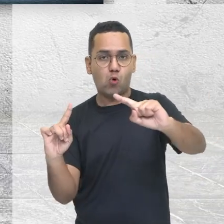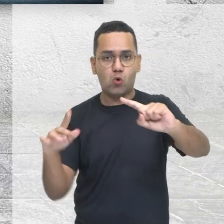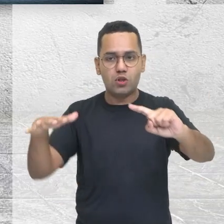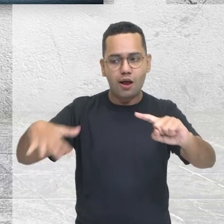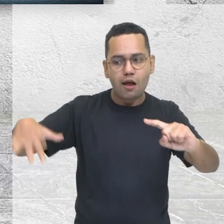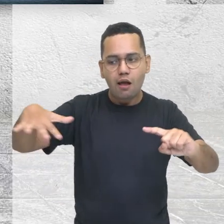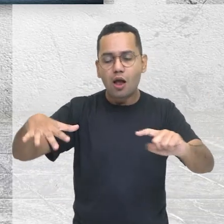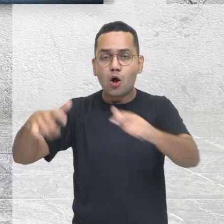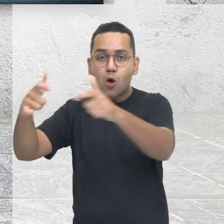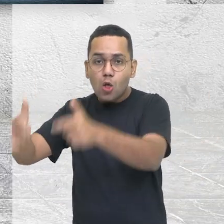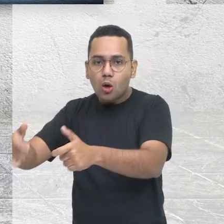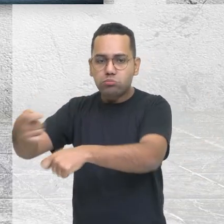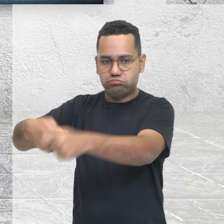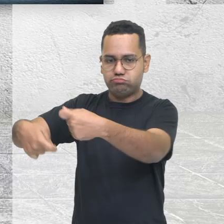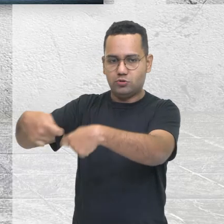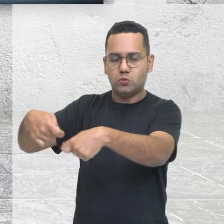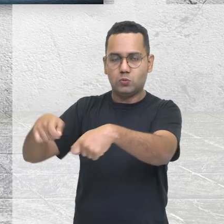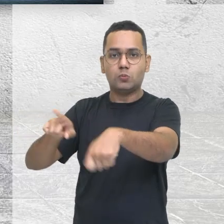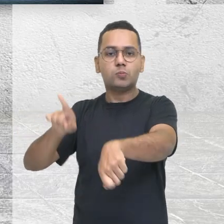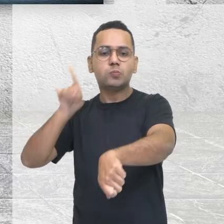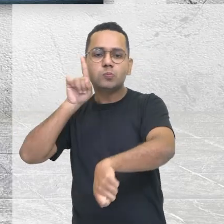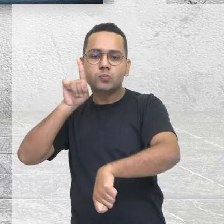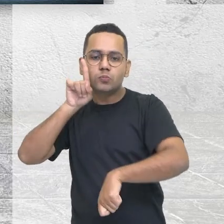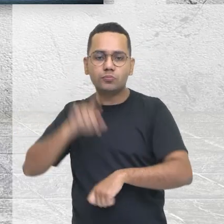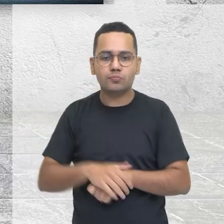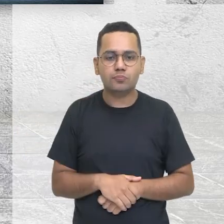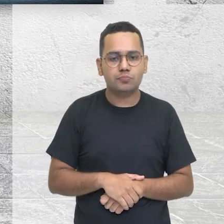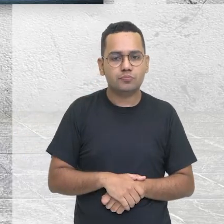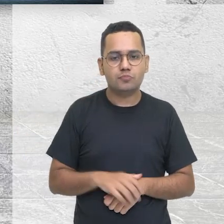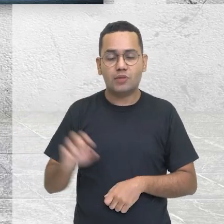Harbor, no Havaí. Foi planejado pelo almirante